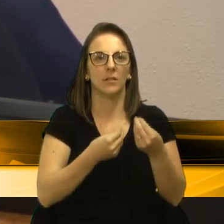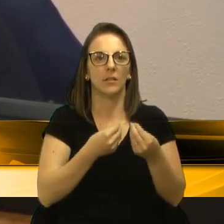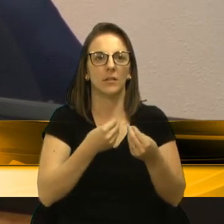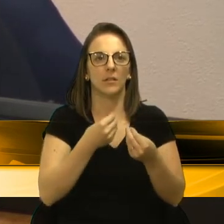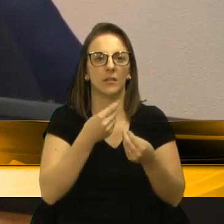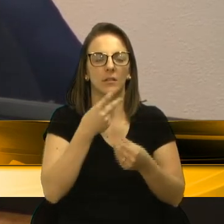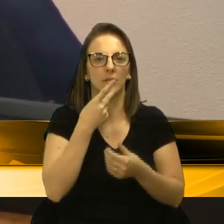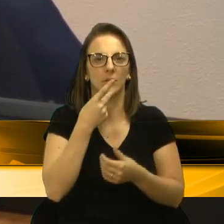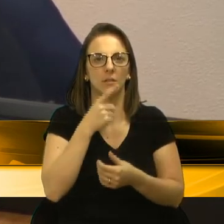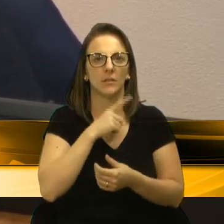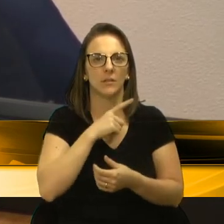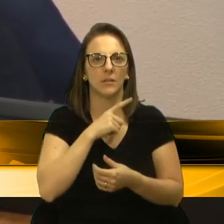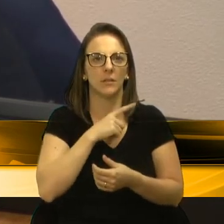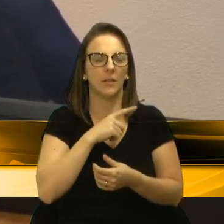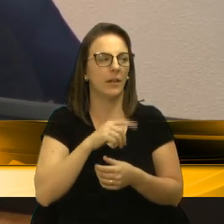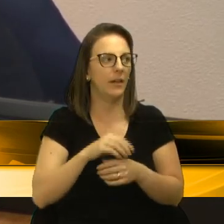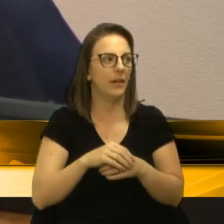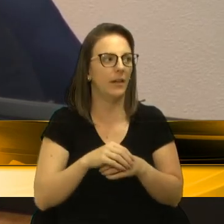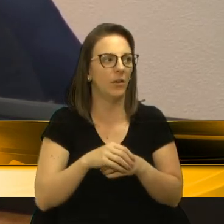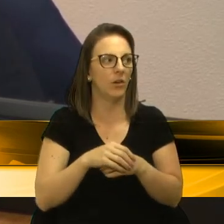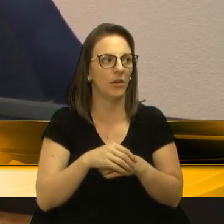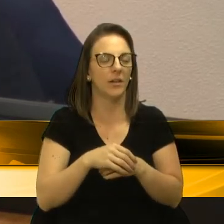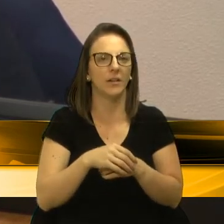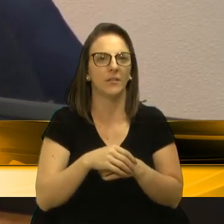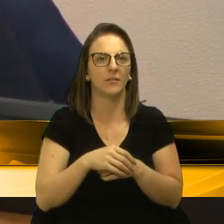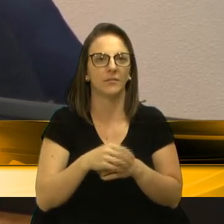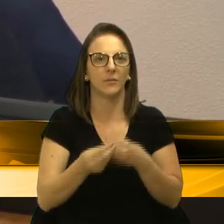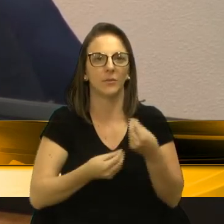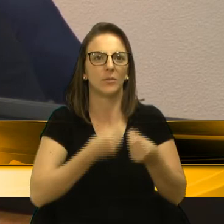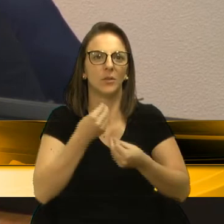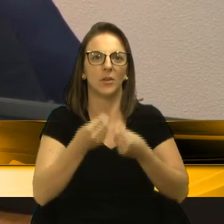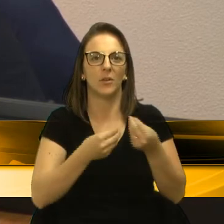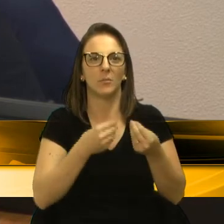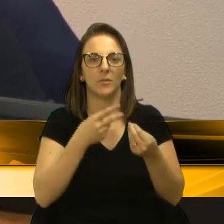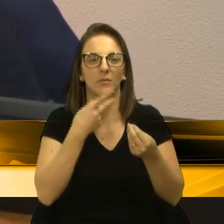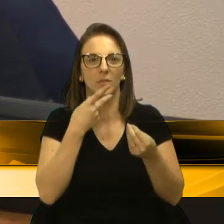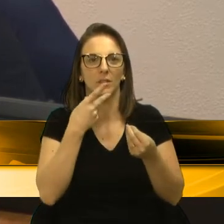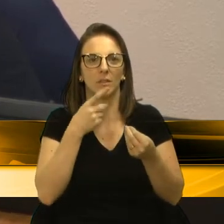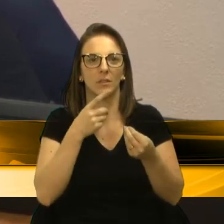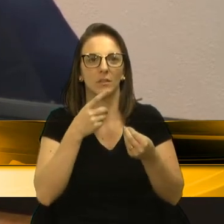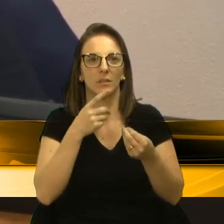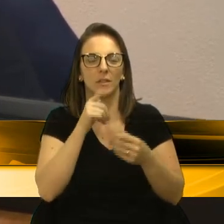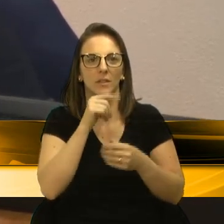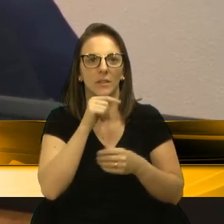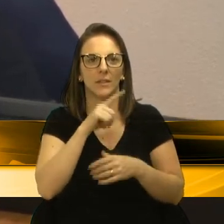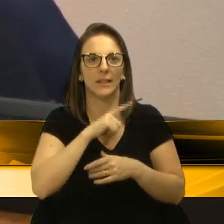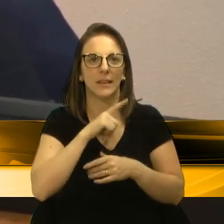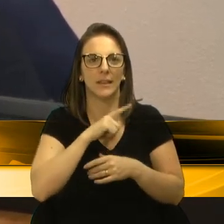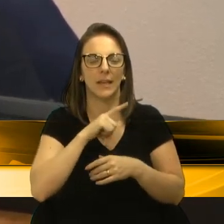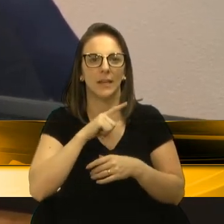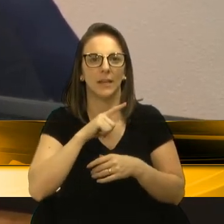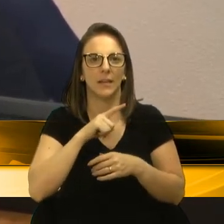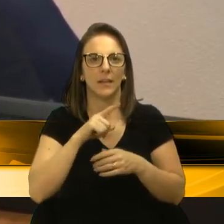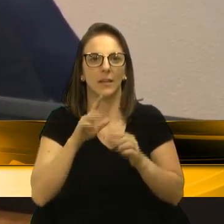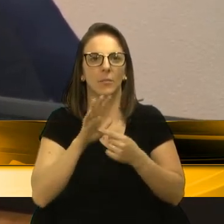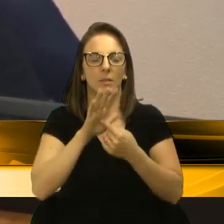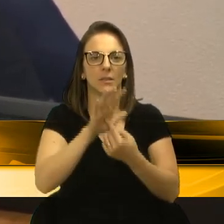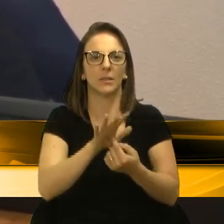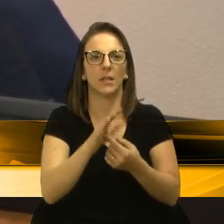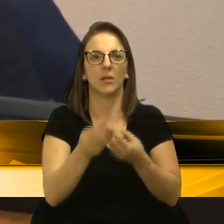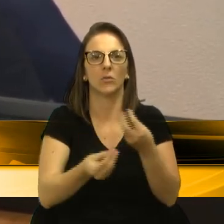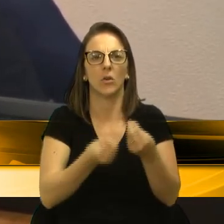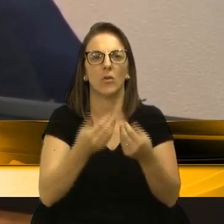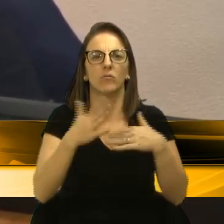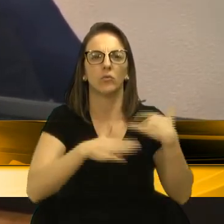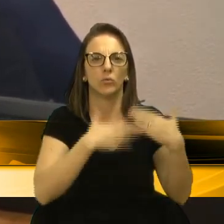nos casos de atividades em imóveis em que sejam armazenados ou utilizados líquidos combustíveis dependerá da apresentação do alvará de funcionamento